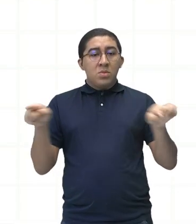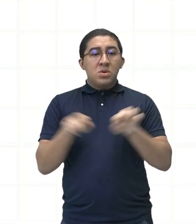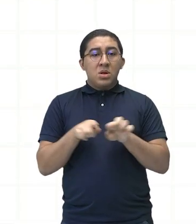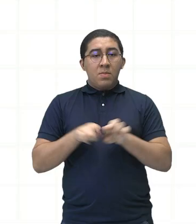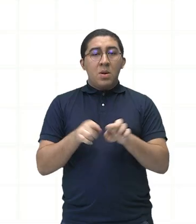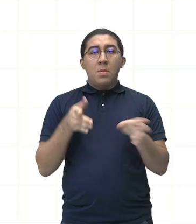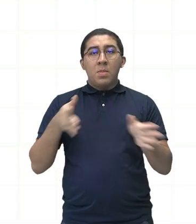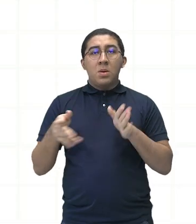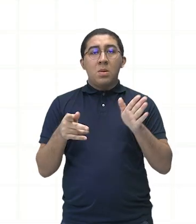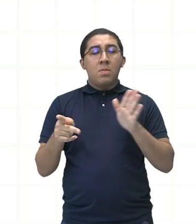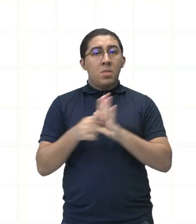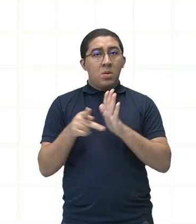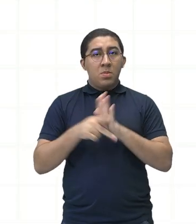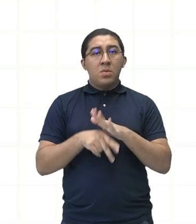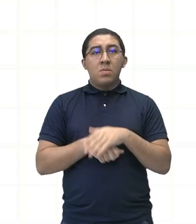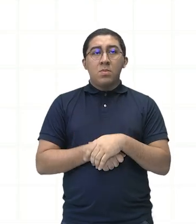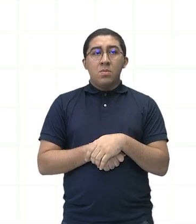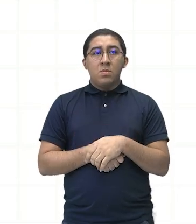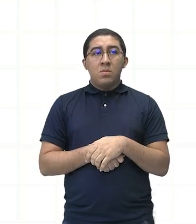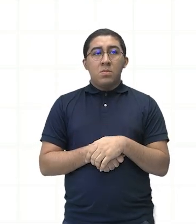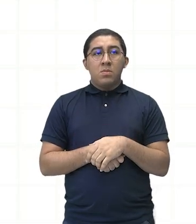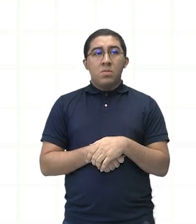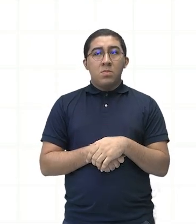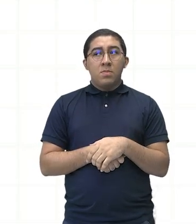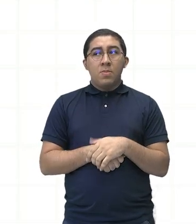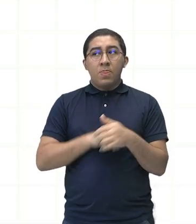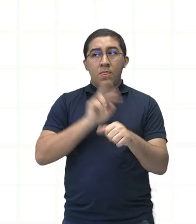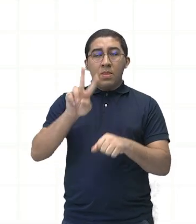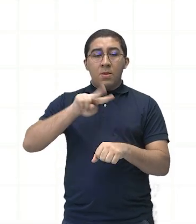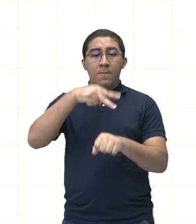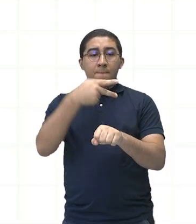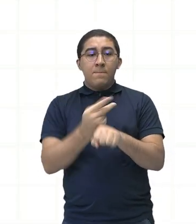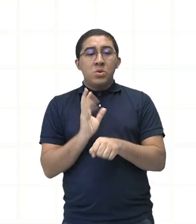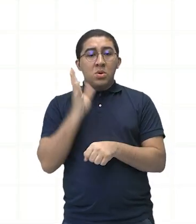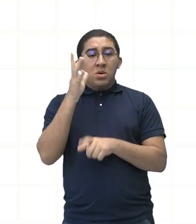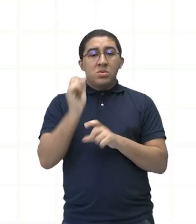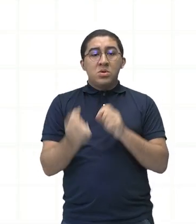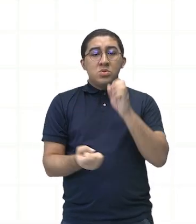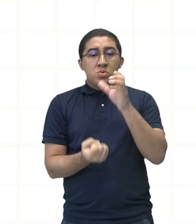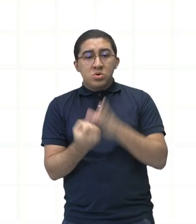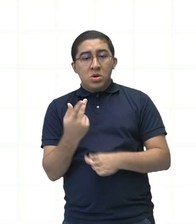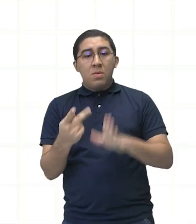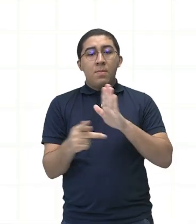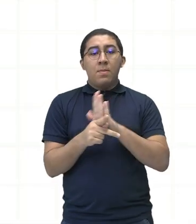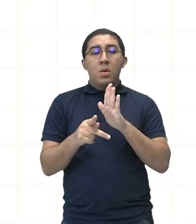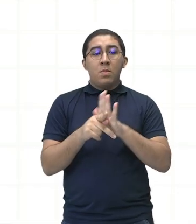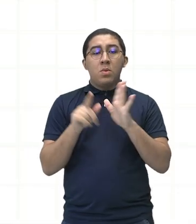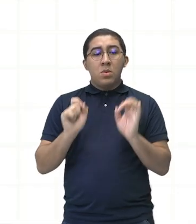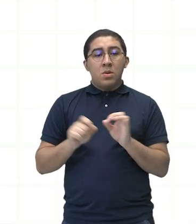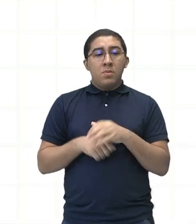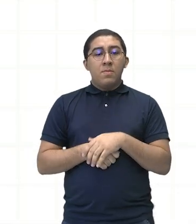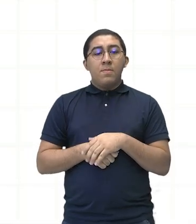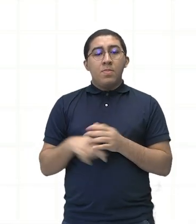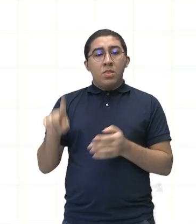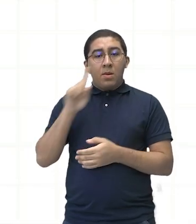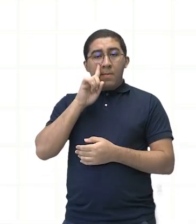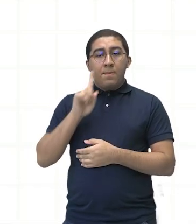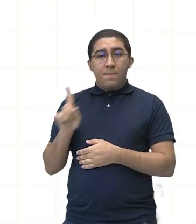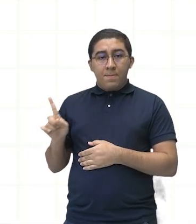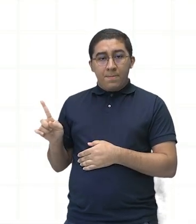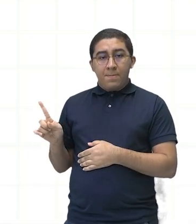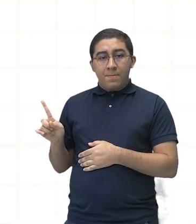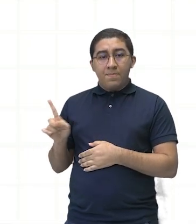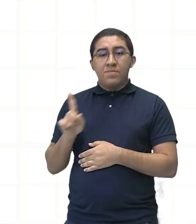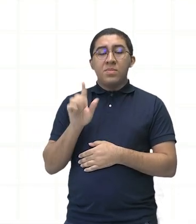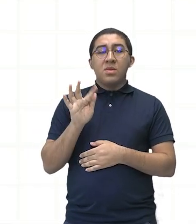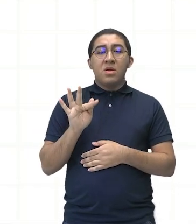durante esse início da prófase. Posteriormente, vai ocorrer a formação das fibras do fuso, que são as